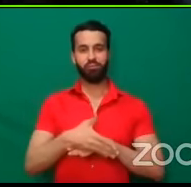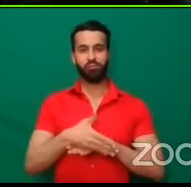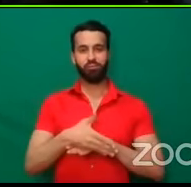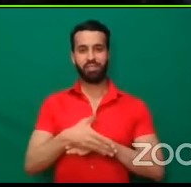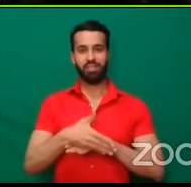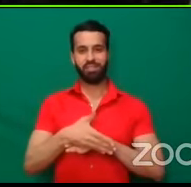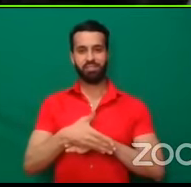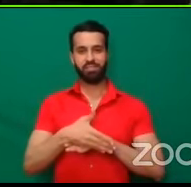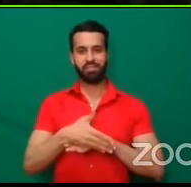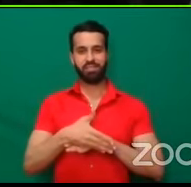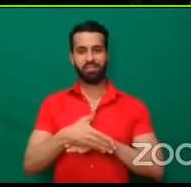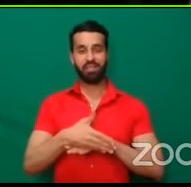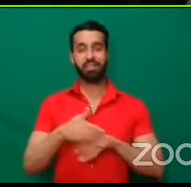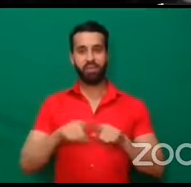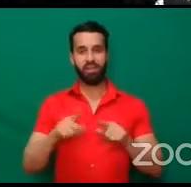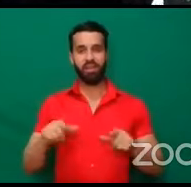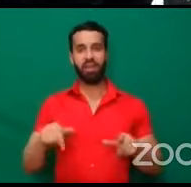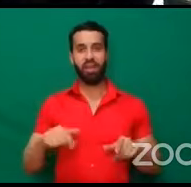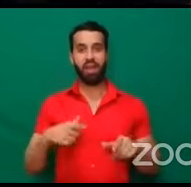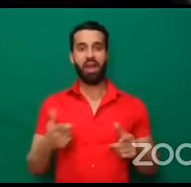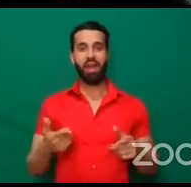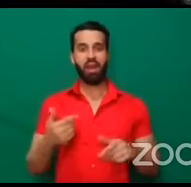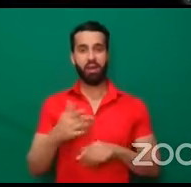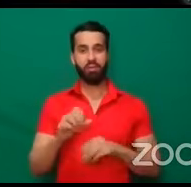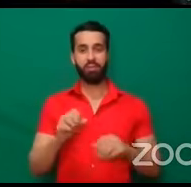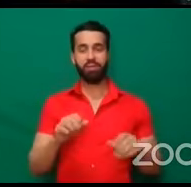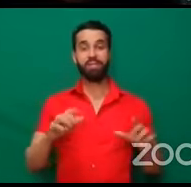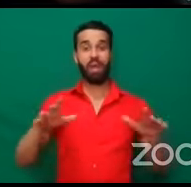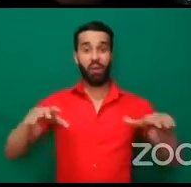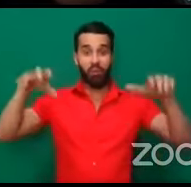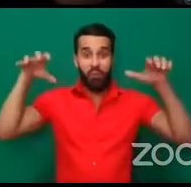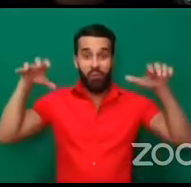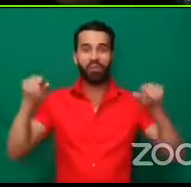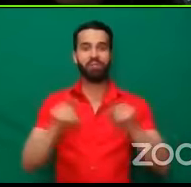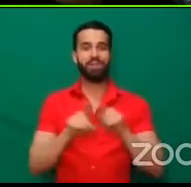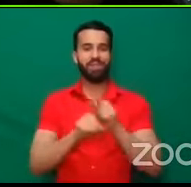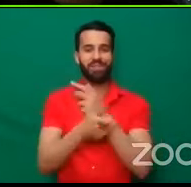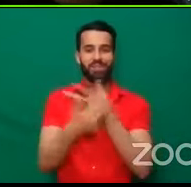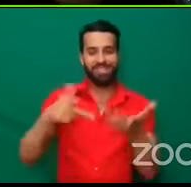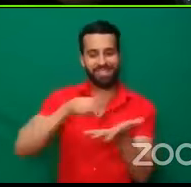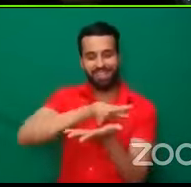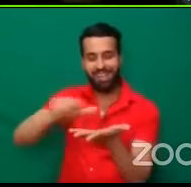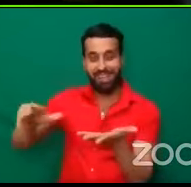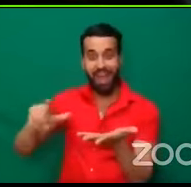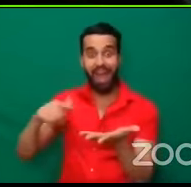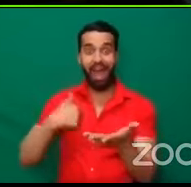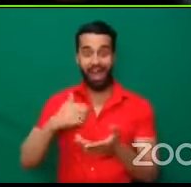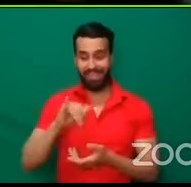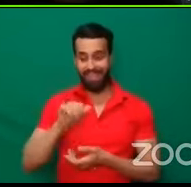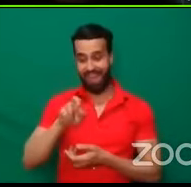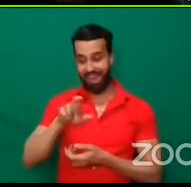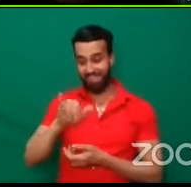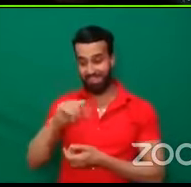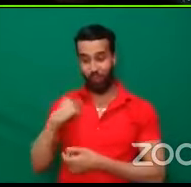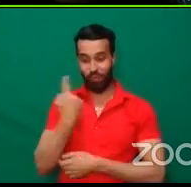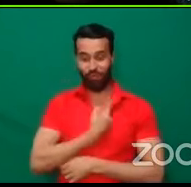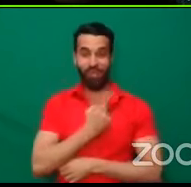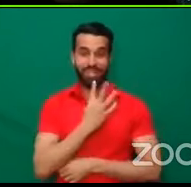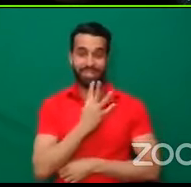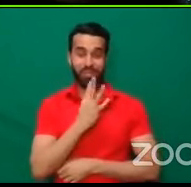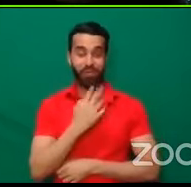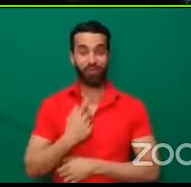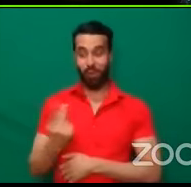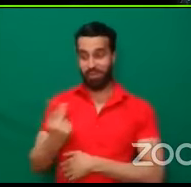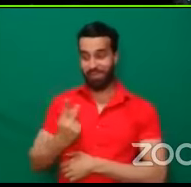show, cara, por apaixonados por Incrível. cinema de terror, assim. E a Alice, a gente se conheceu lá, a gente, pô, se adora, né,